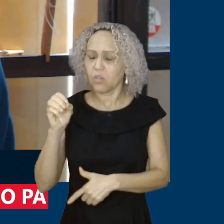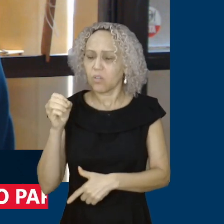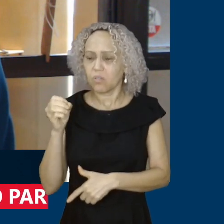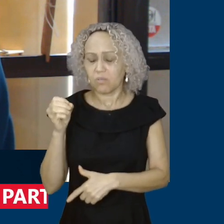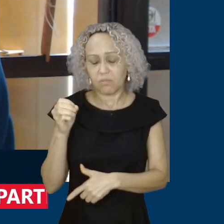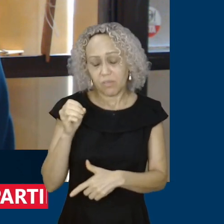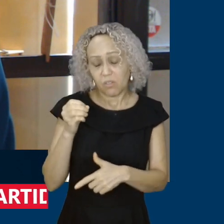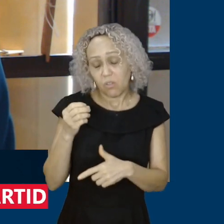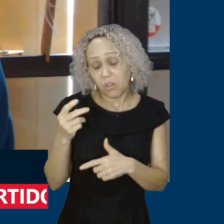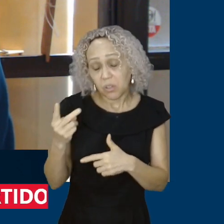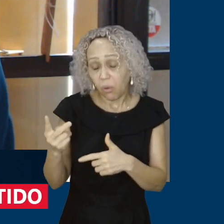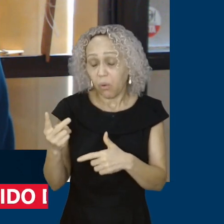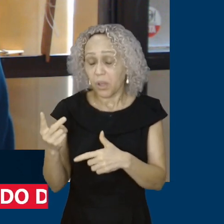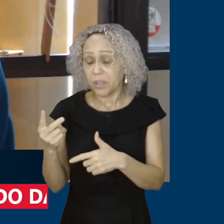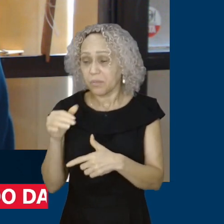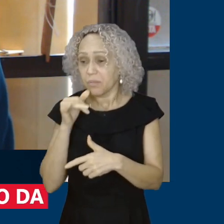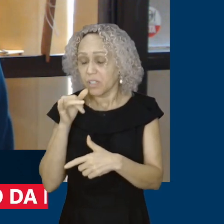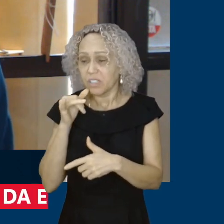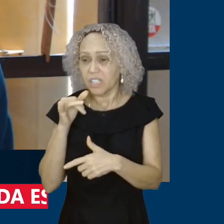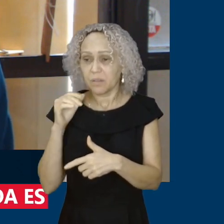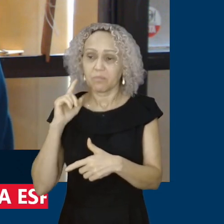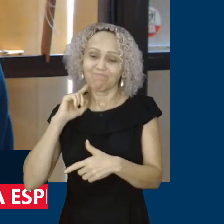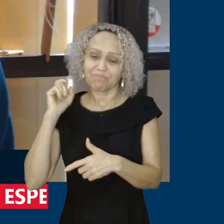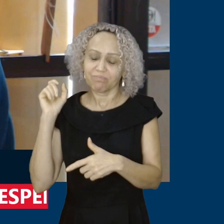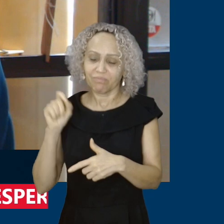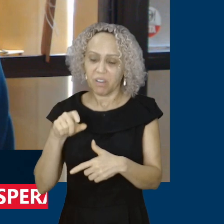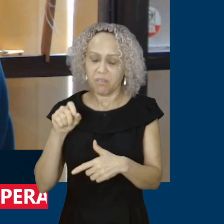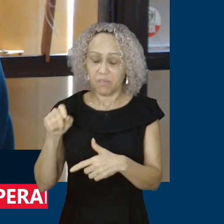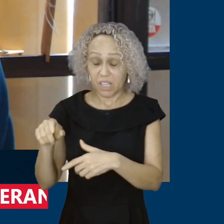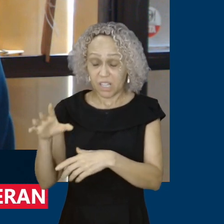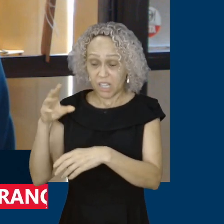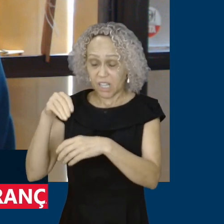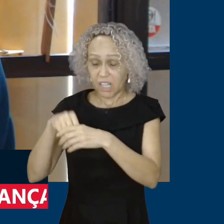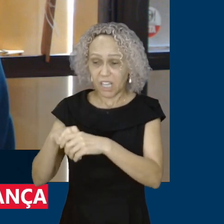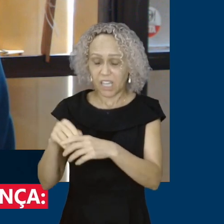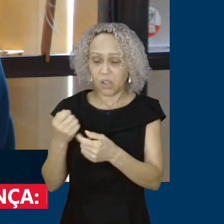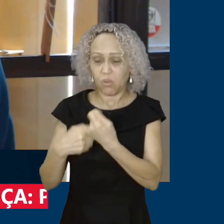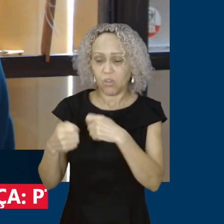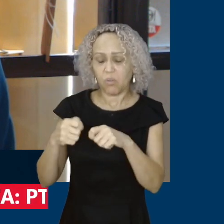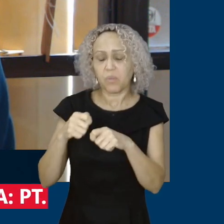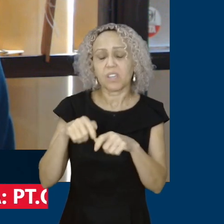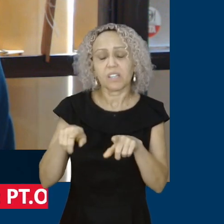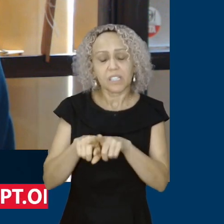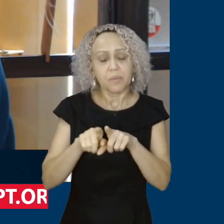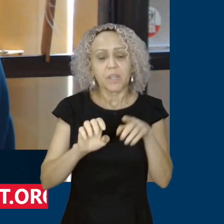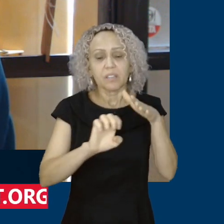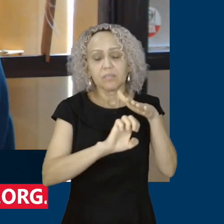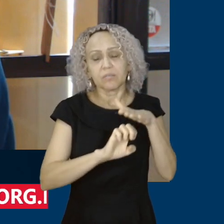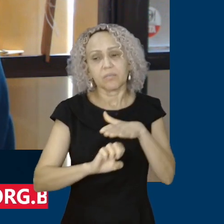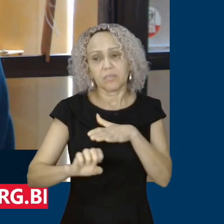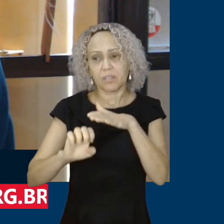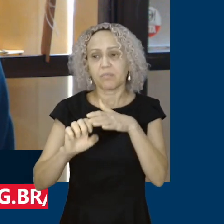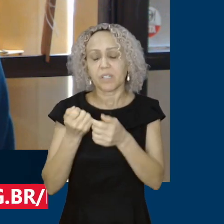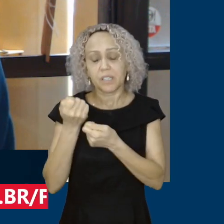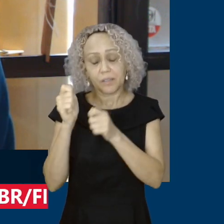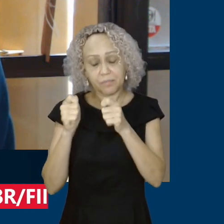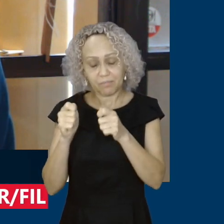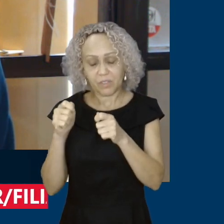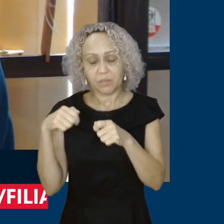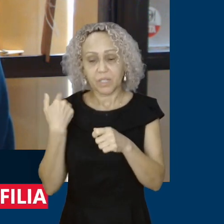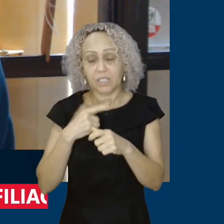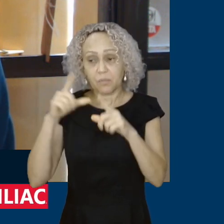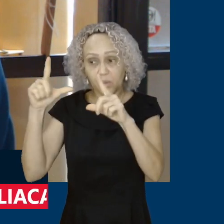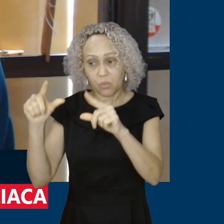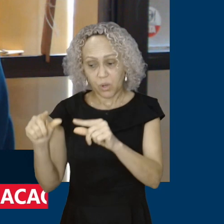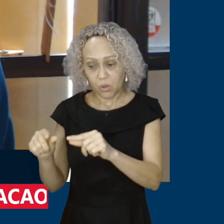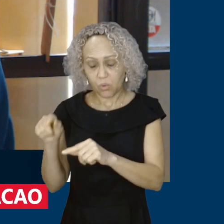economia em todas as cadeias produtivas. E, ao mesmo tempo, com esta ênfase que, para quem vem